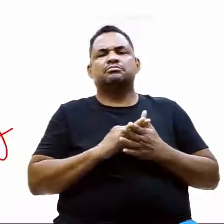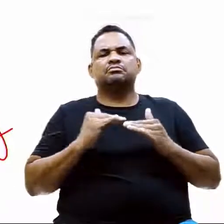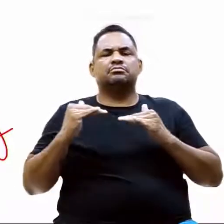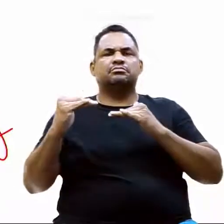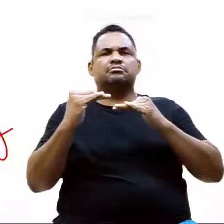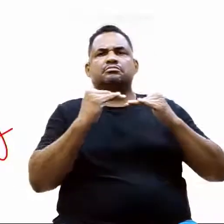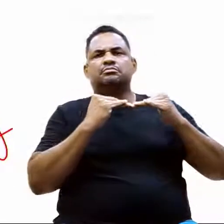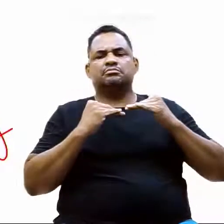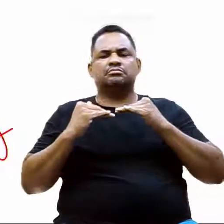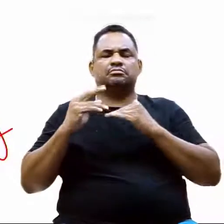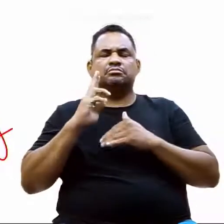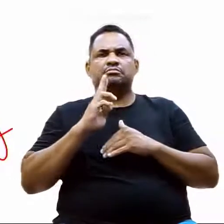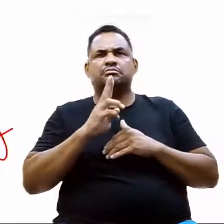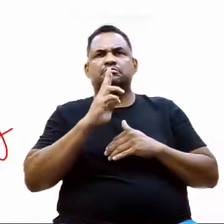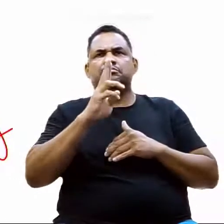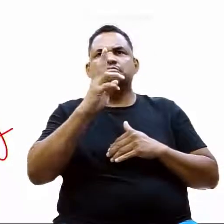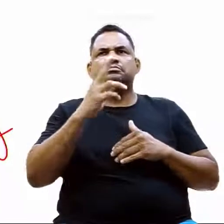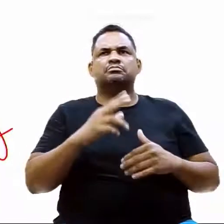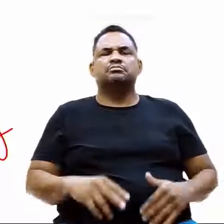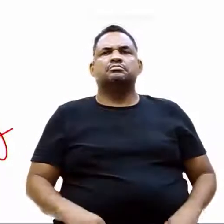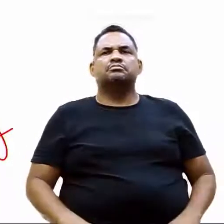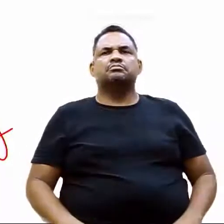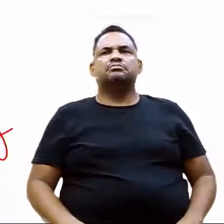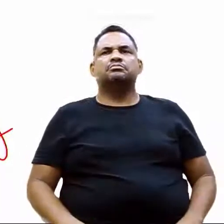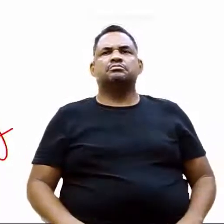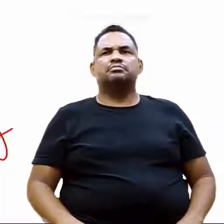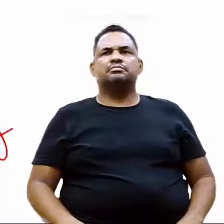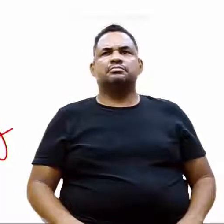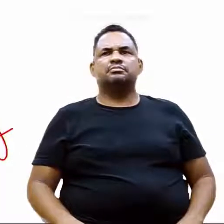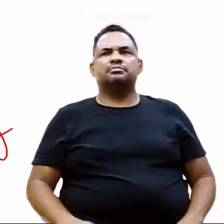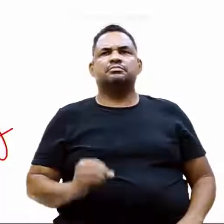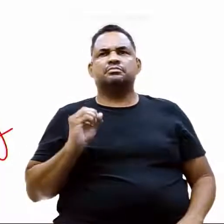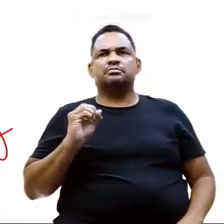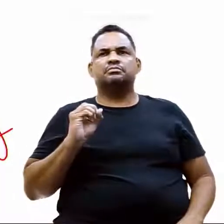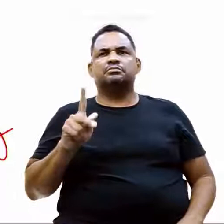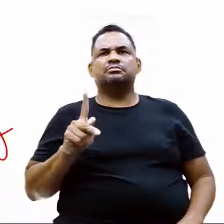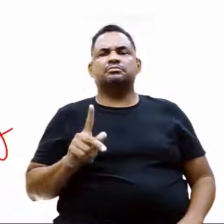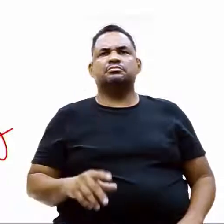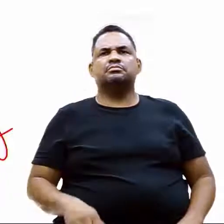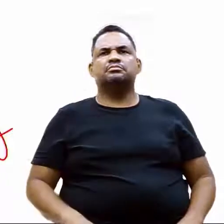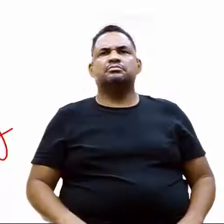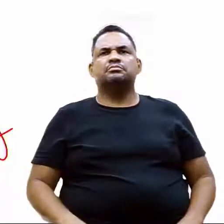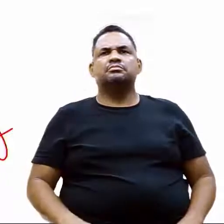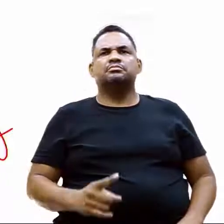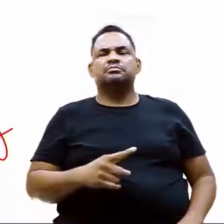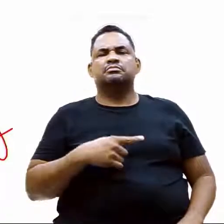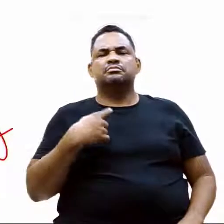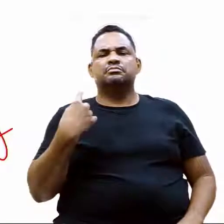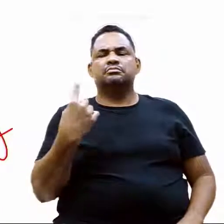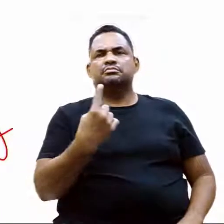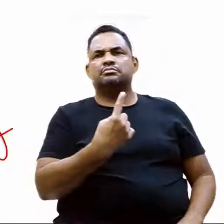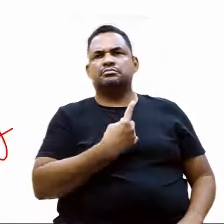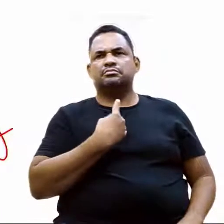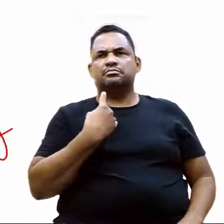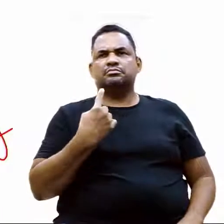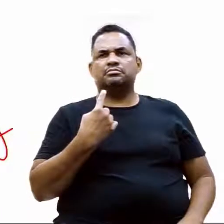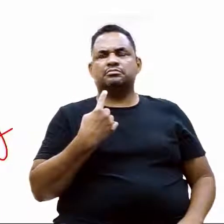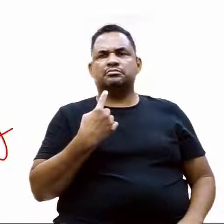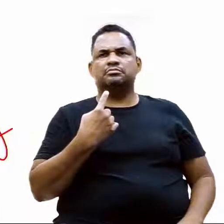foi mantida, com certeza, ok? Então, nós estamos aqui